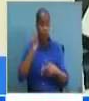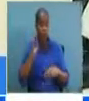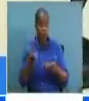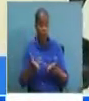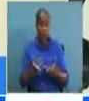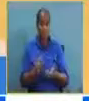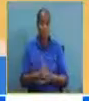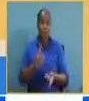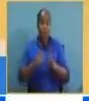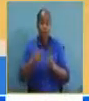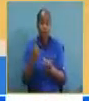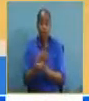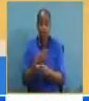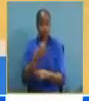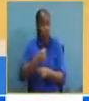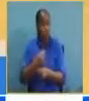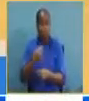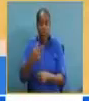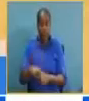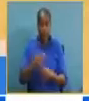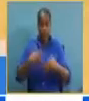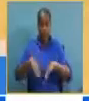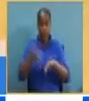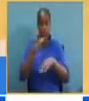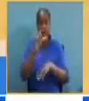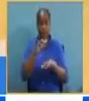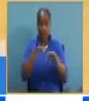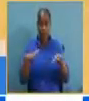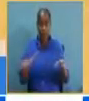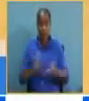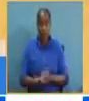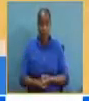a que produtos e serviços existem, mas também a nível da governança.